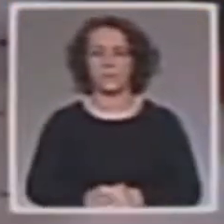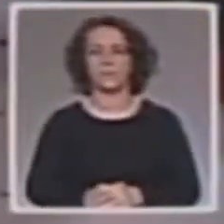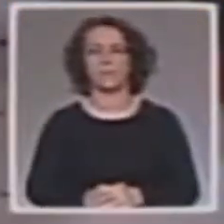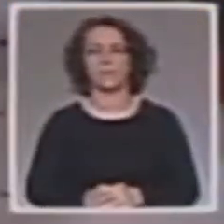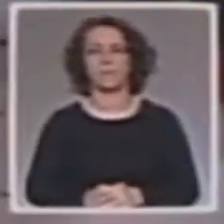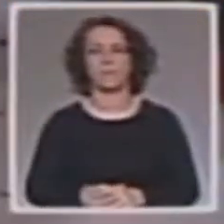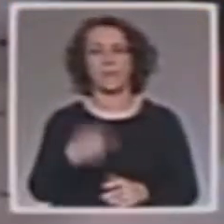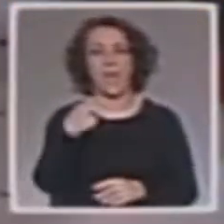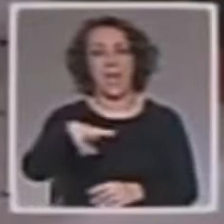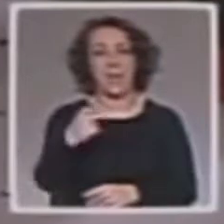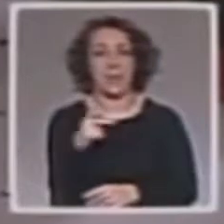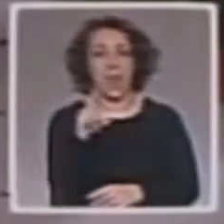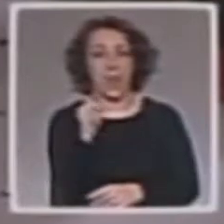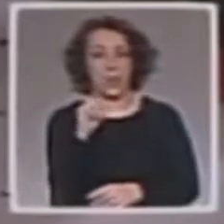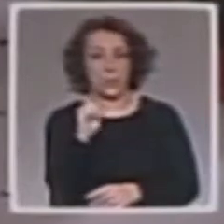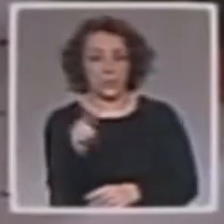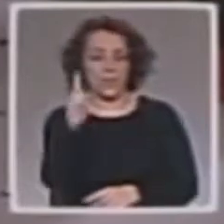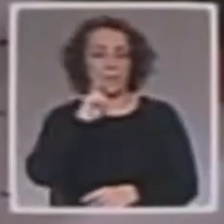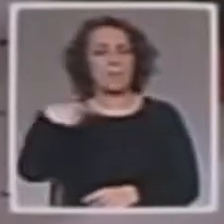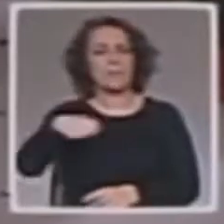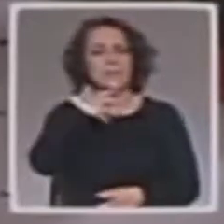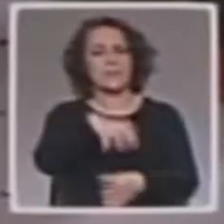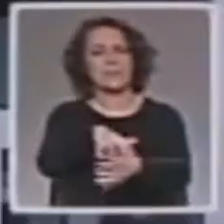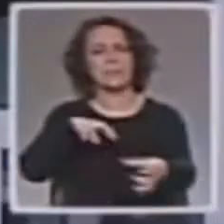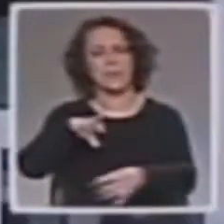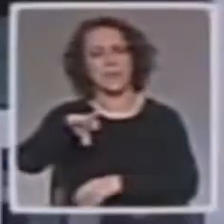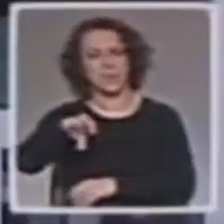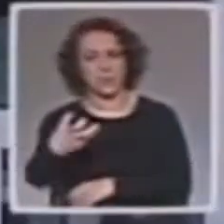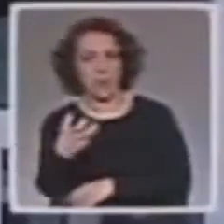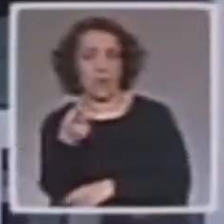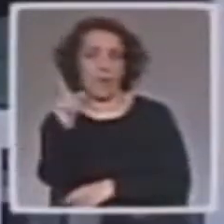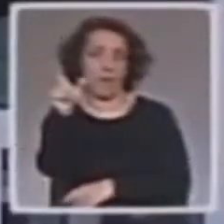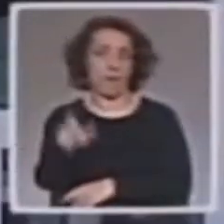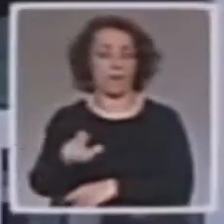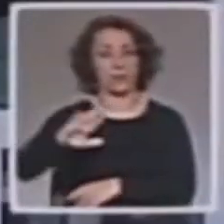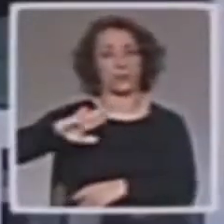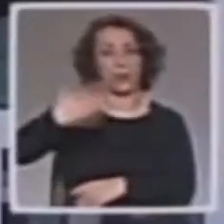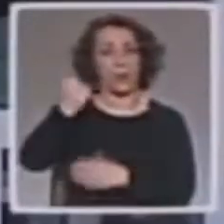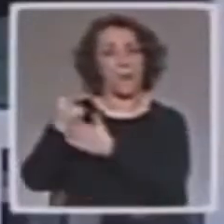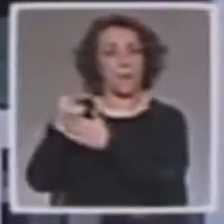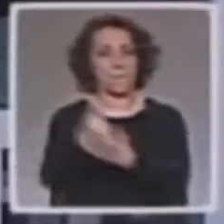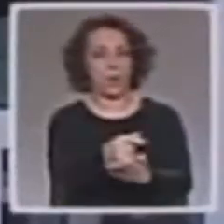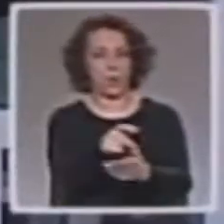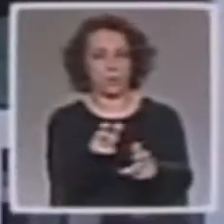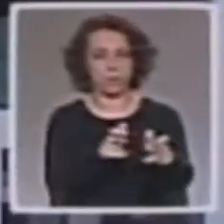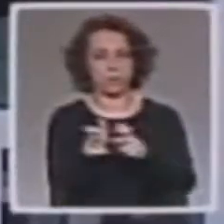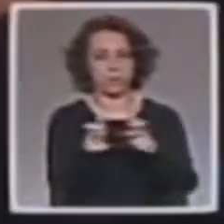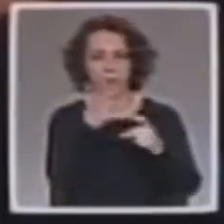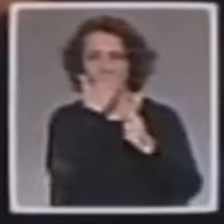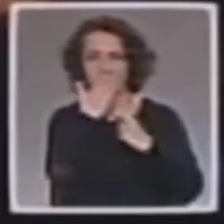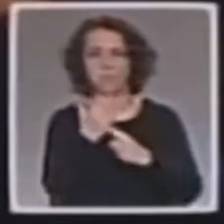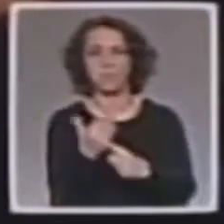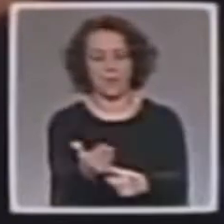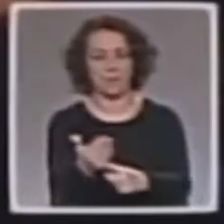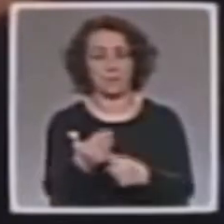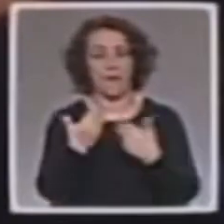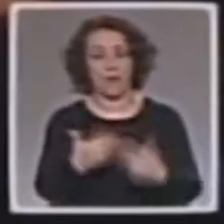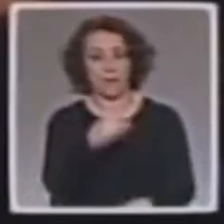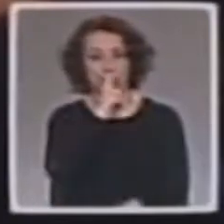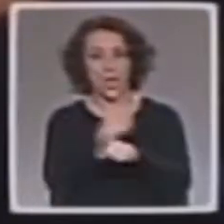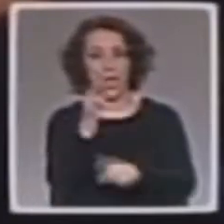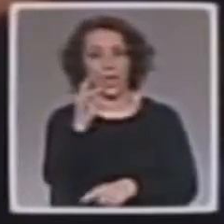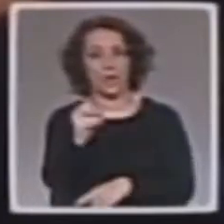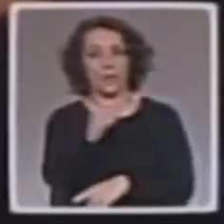Para Ana Luís, presidente do Parlamento Açoriano e principal patrocinador da prova, numa altura em que se assinala 40 anos de